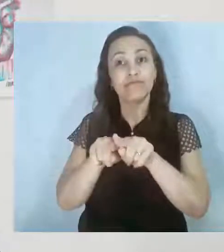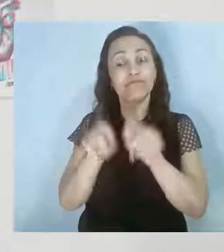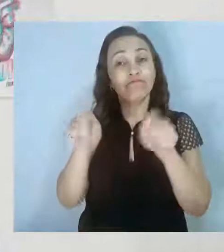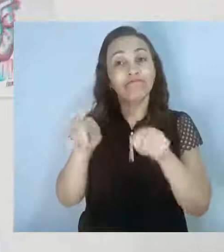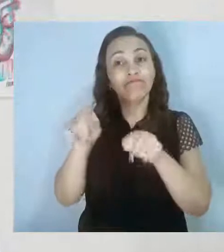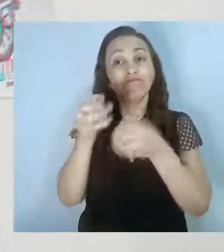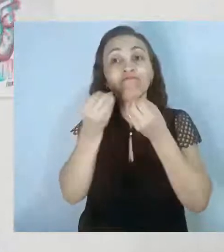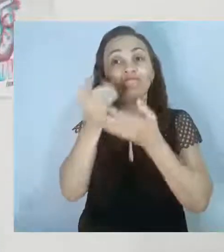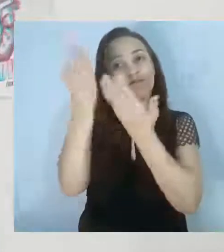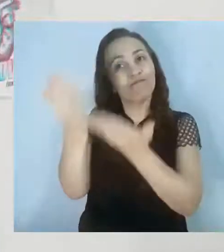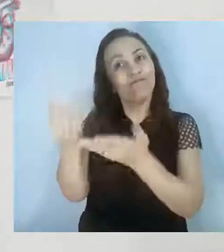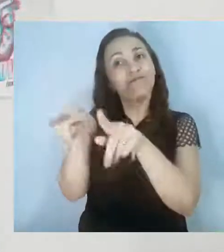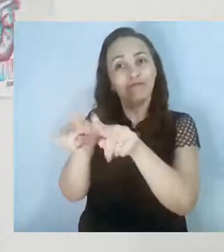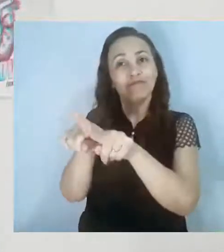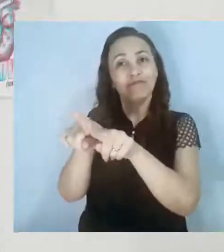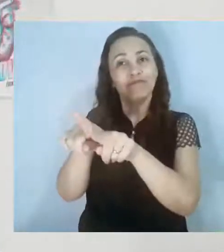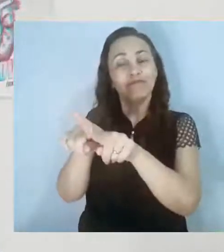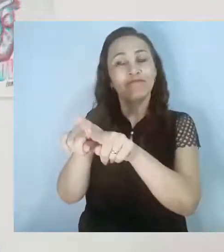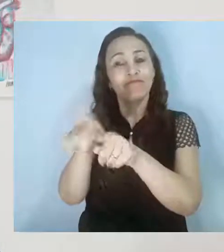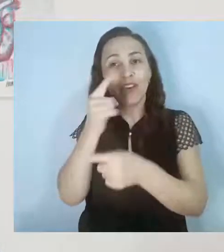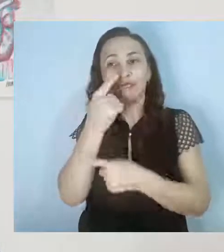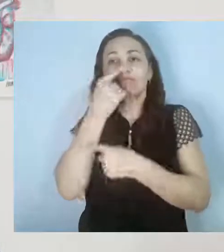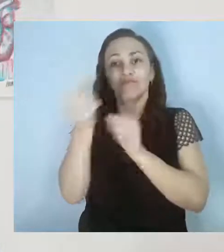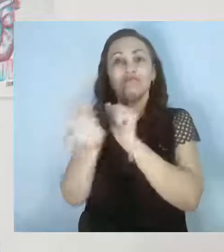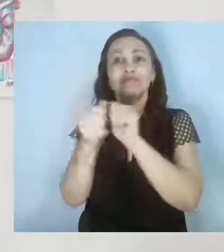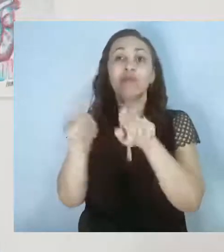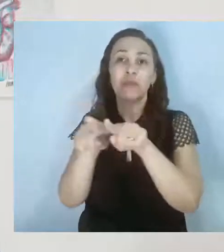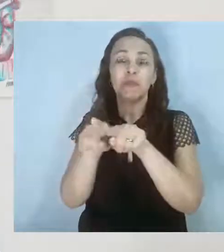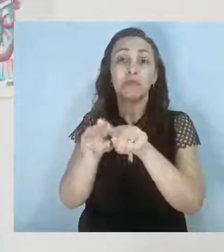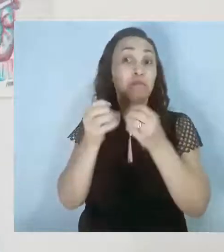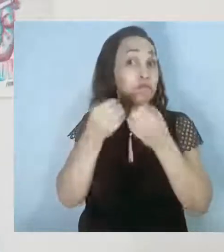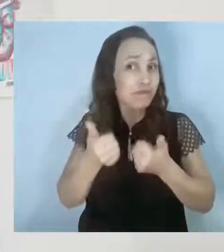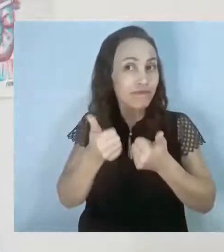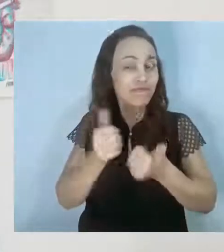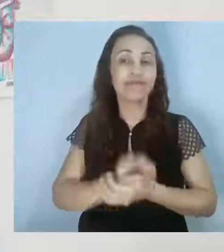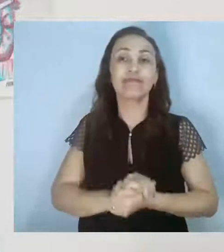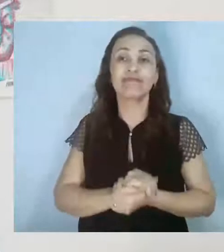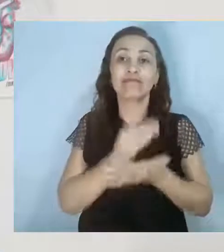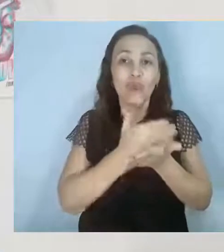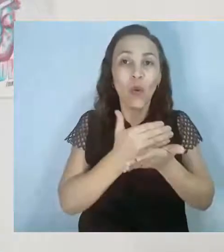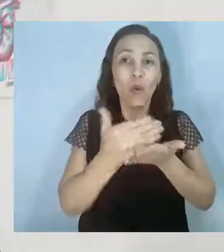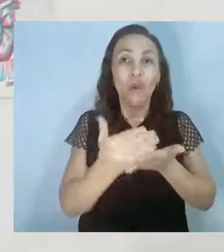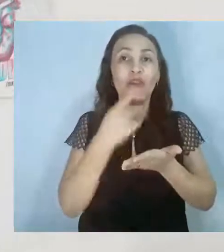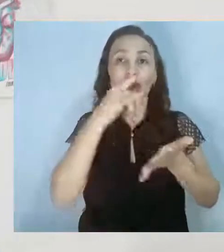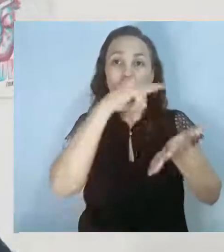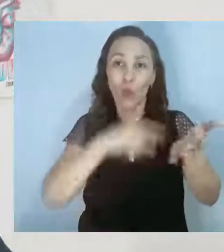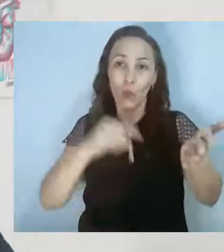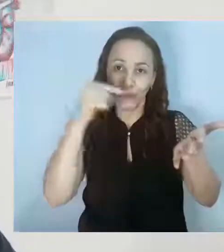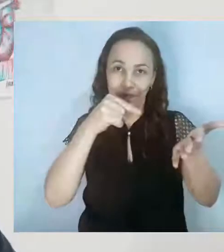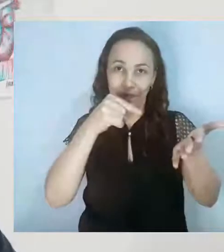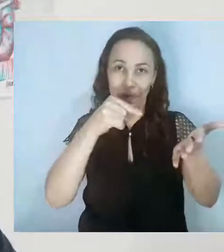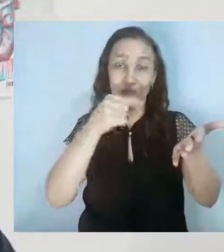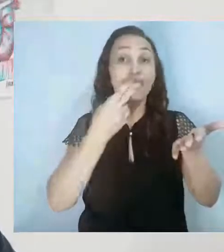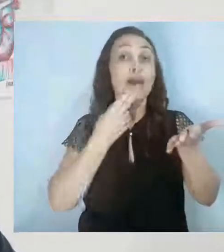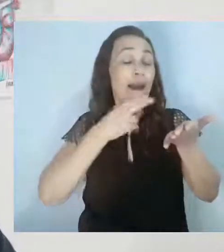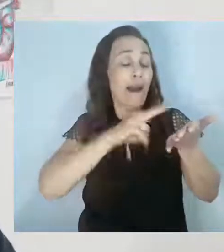a você como identificação, beleza? Então nós vamos começar falando um pouquinho sobre este documento. Essa carta